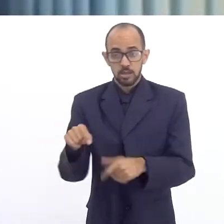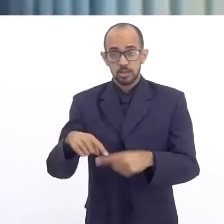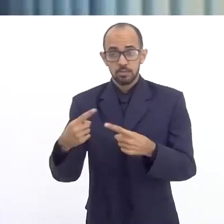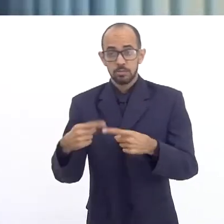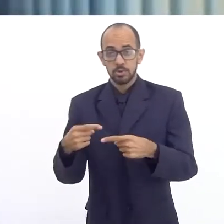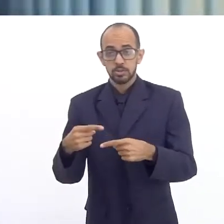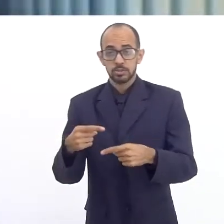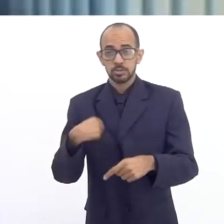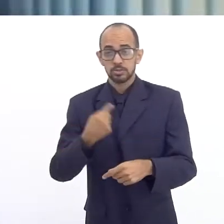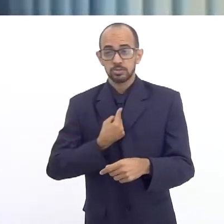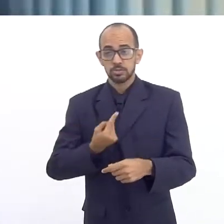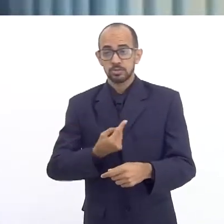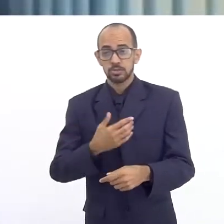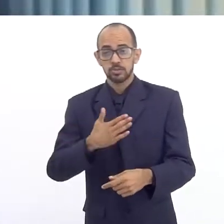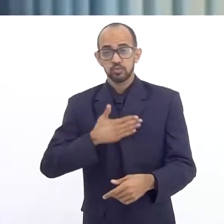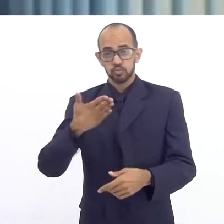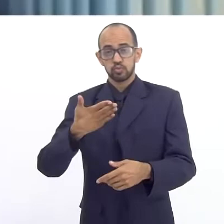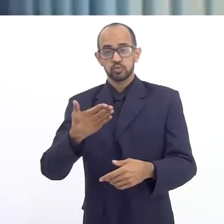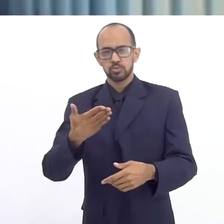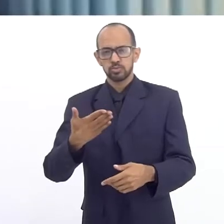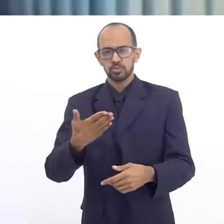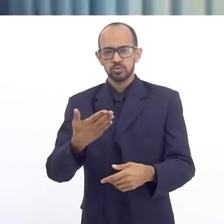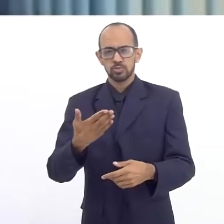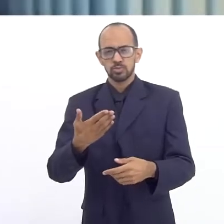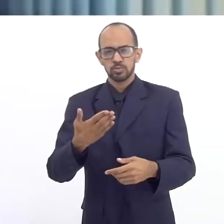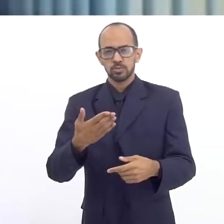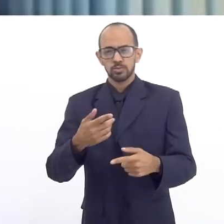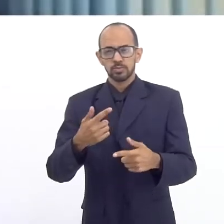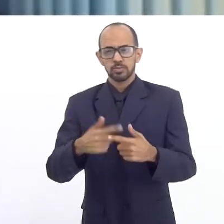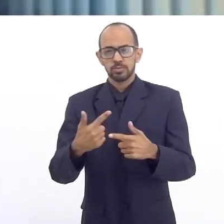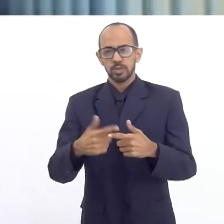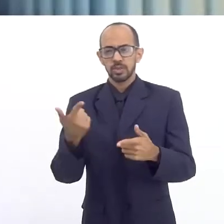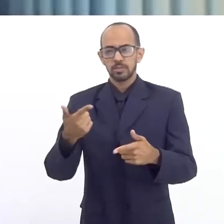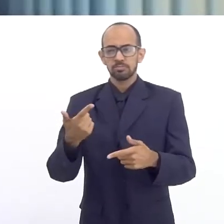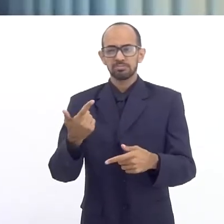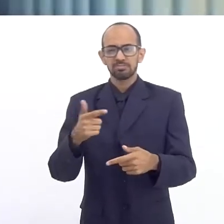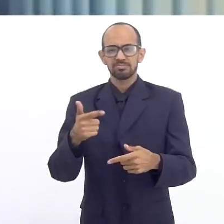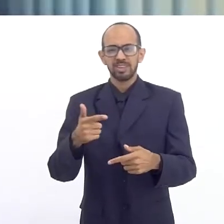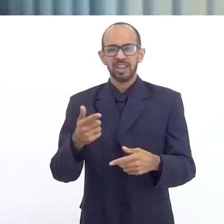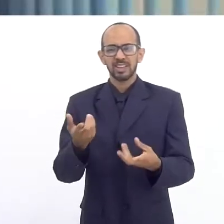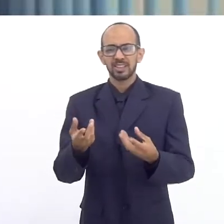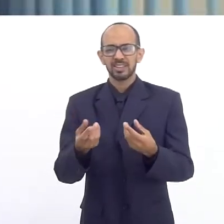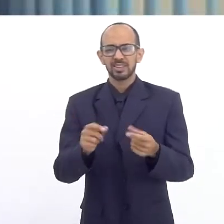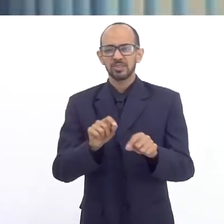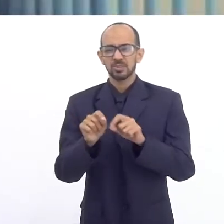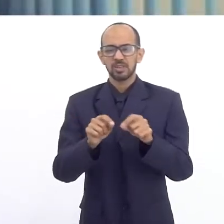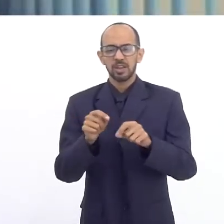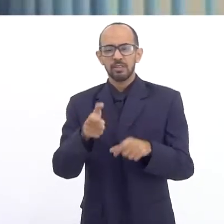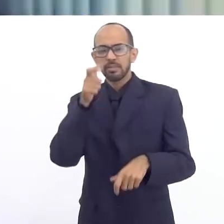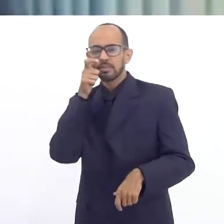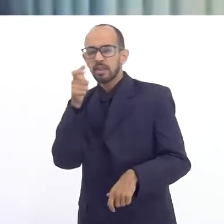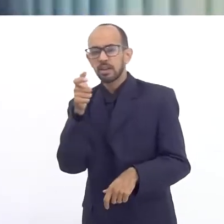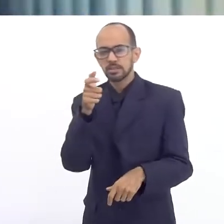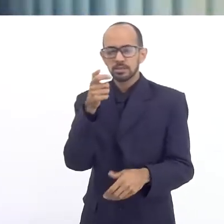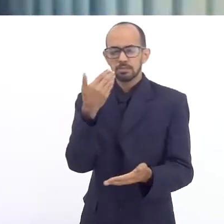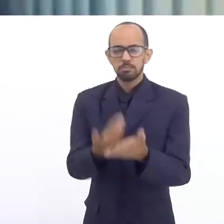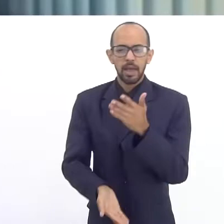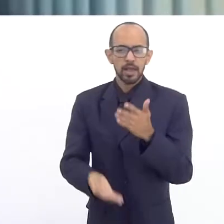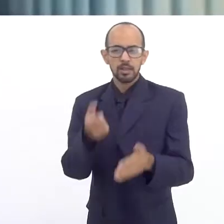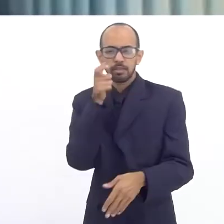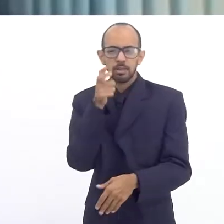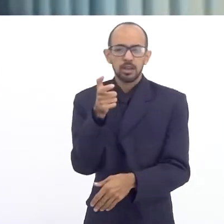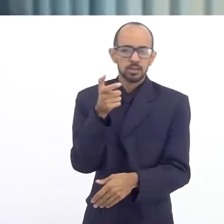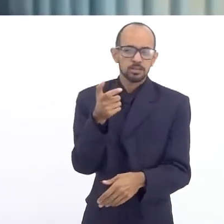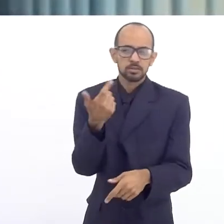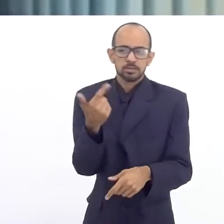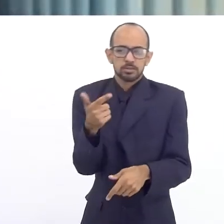surpreendente que eles realmente acabem desestimulados, né? Meio sem...